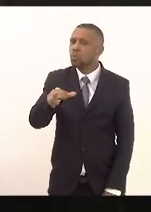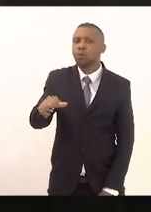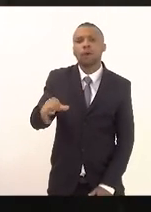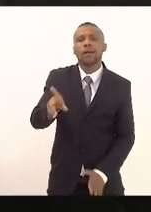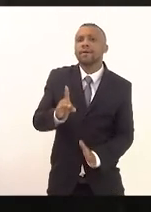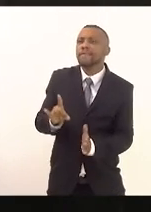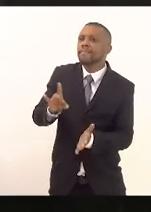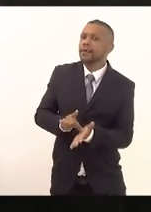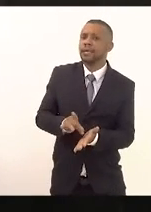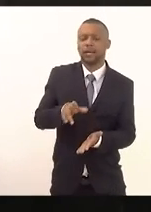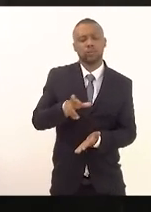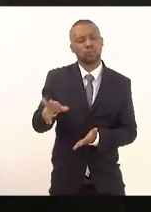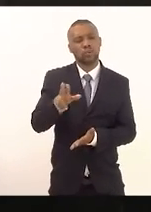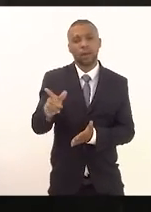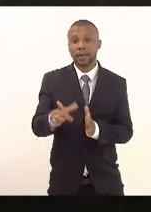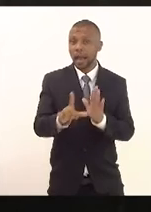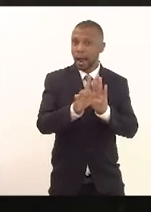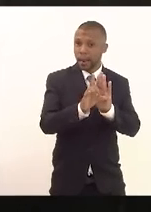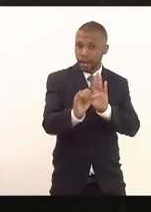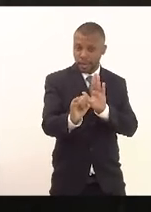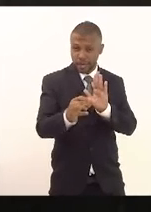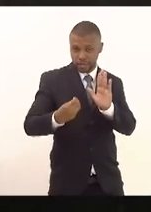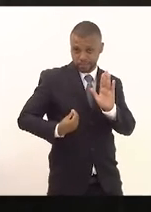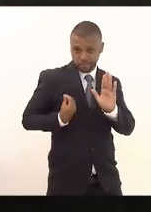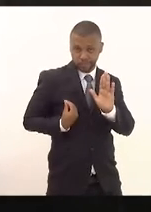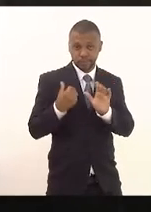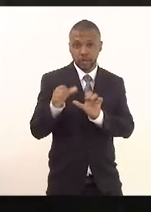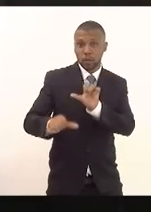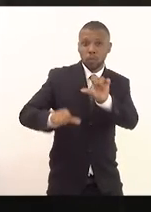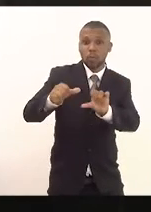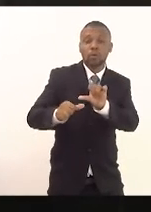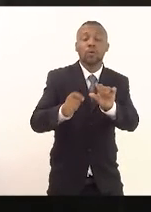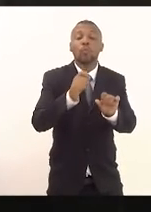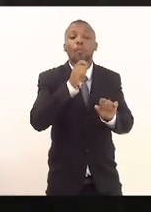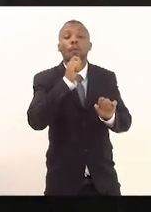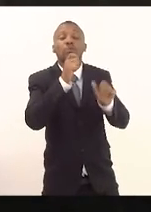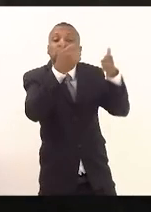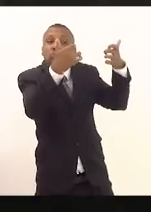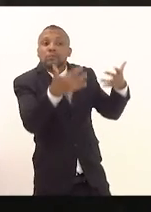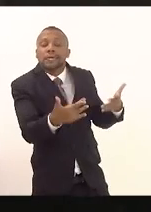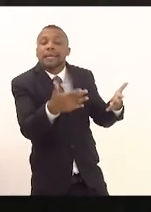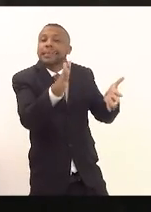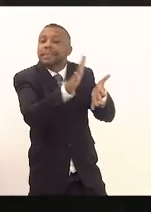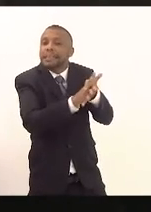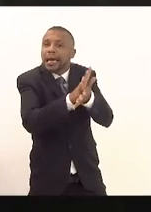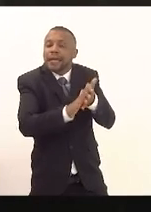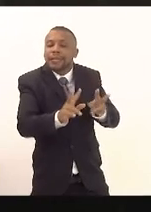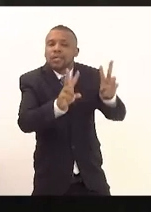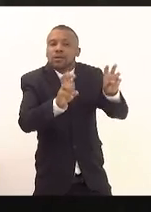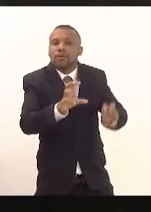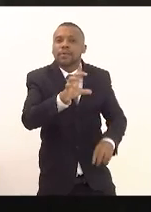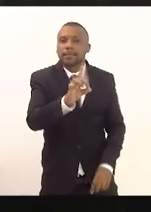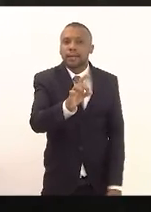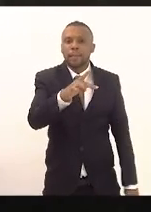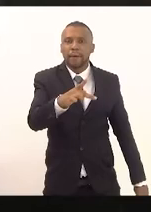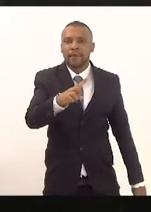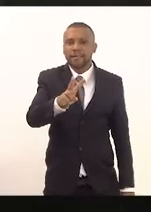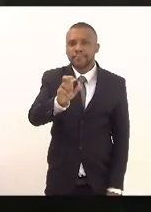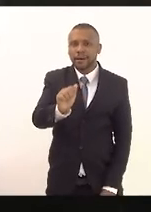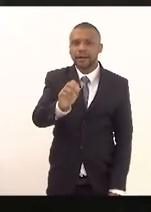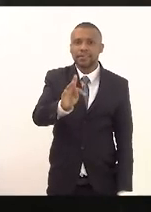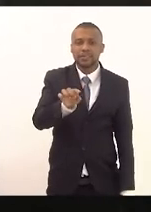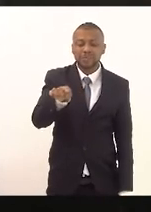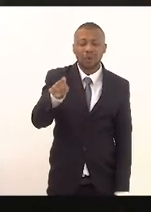existência e a sua modificação não entra nem no âmbito dessa questão estou aqui é um